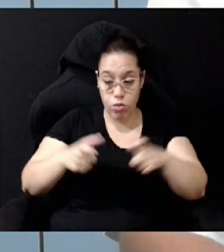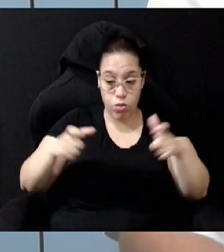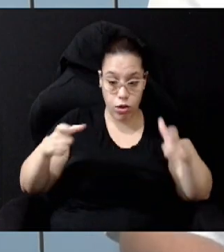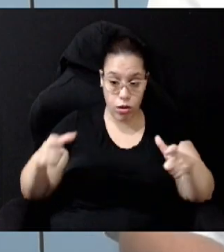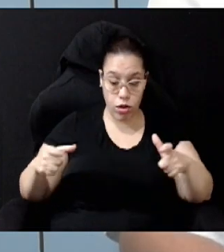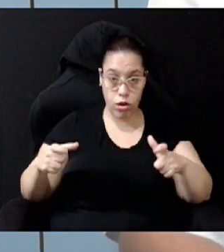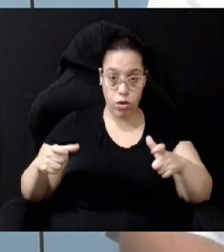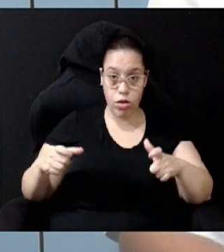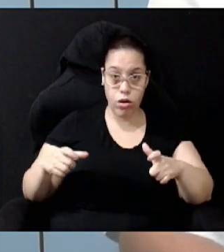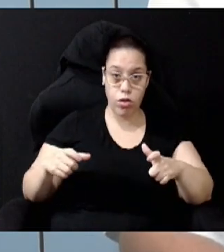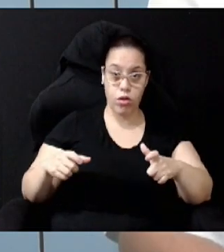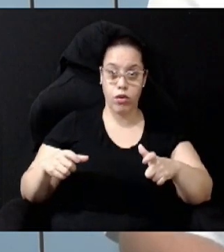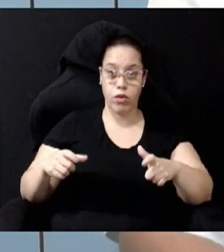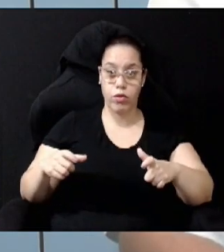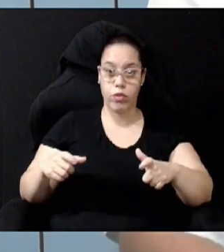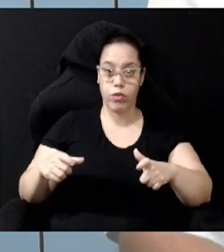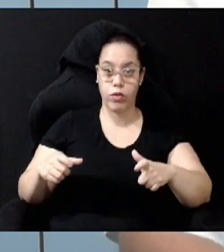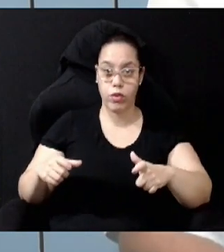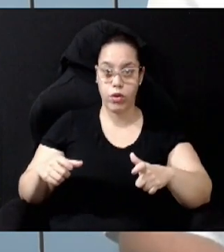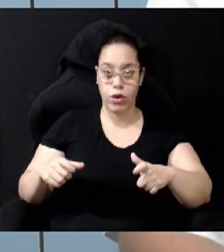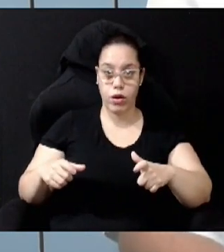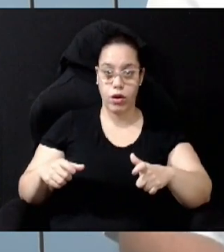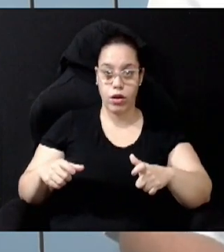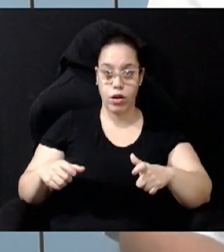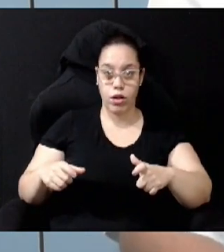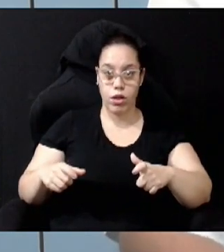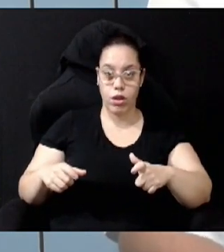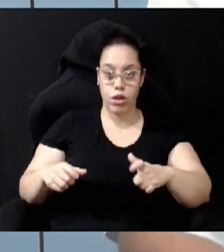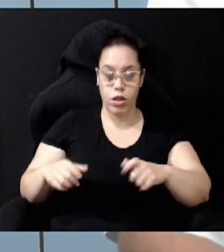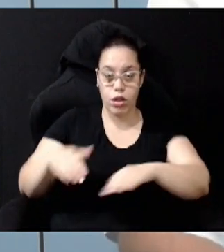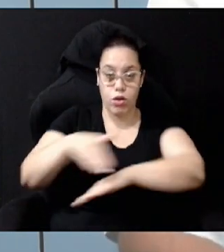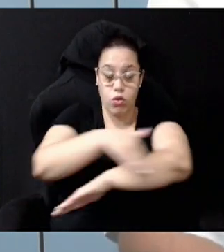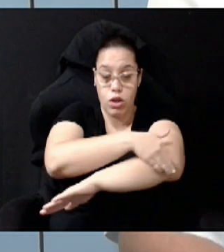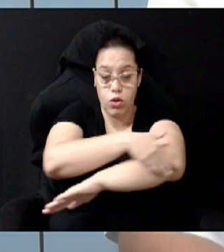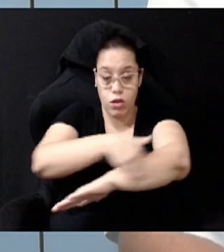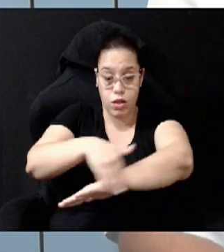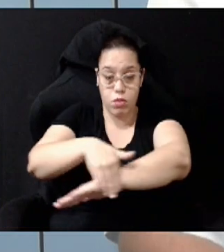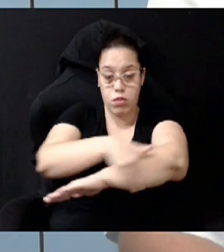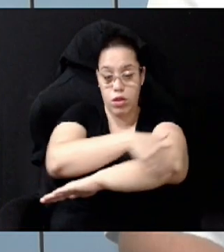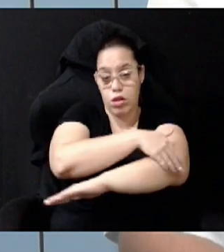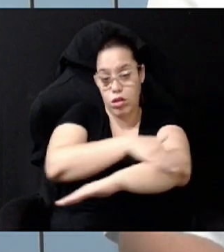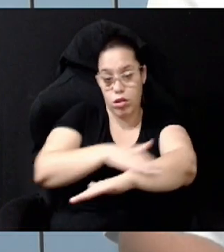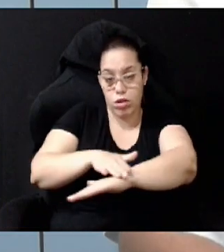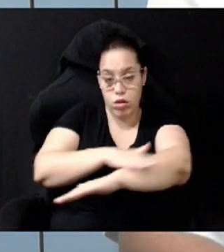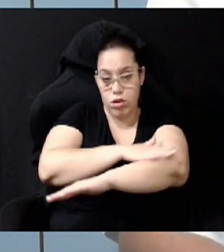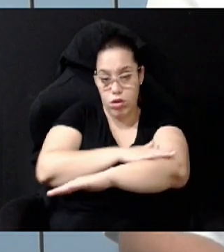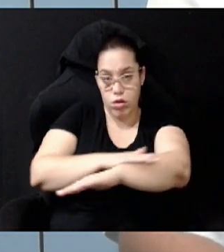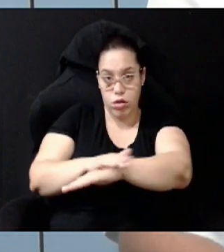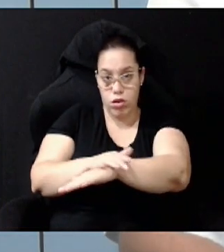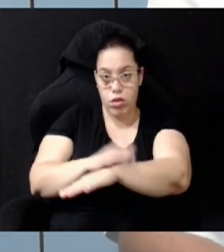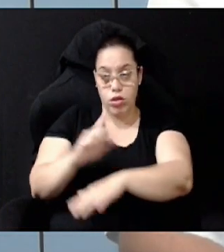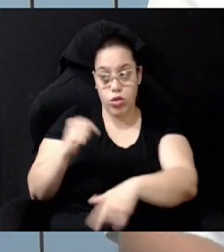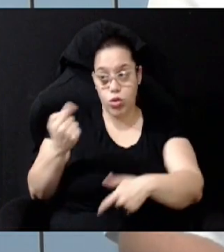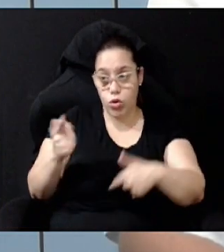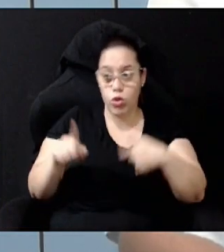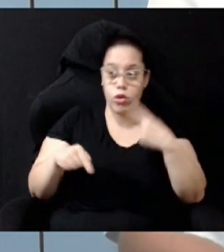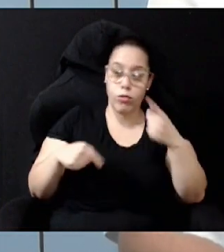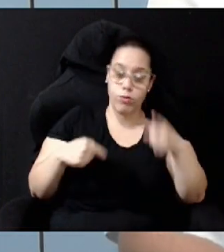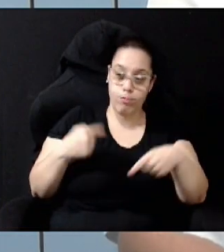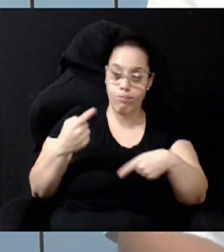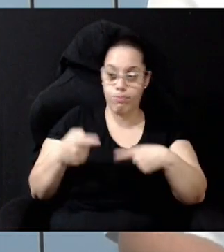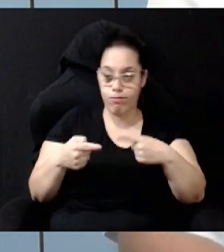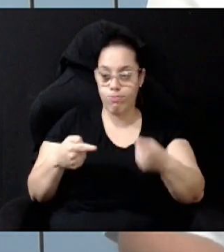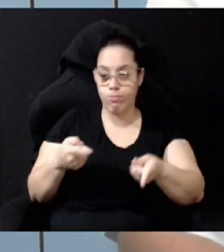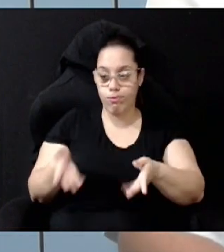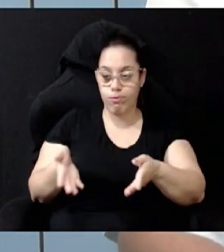loteamentos, o calçamento sendo realizado de outra maneira que não com a pavimentação, pelo